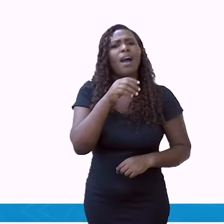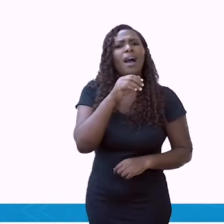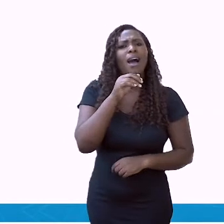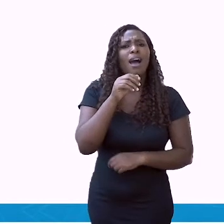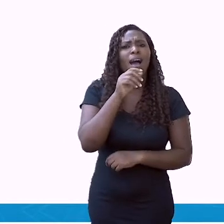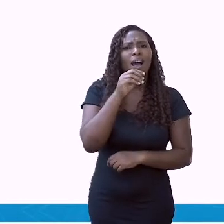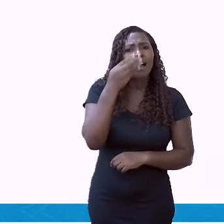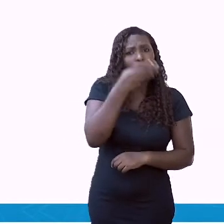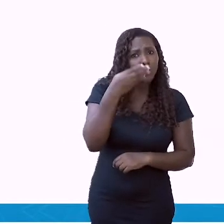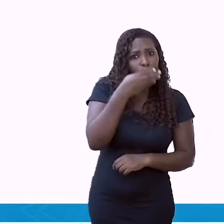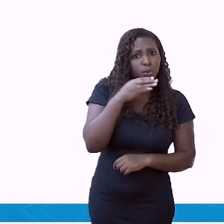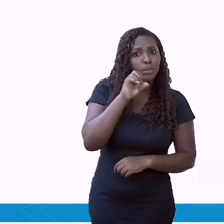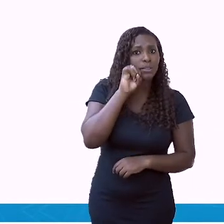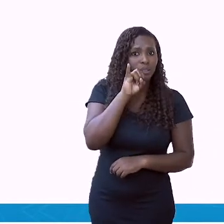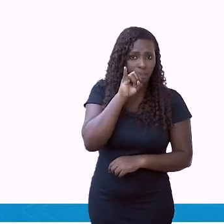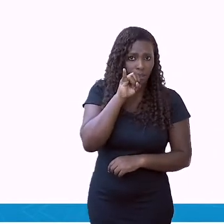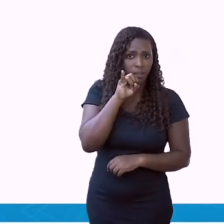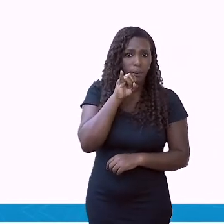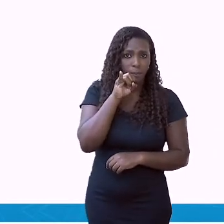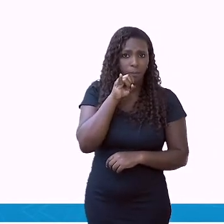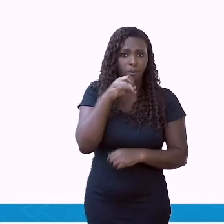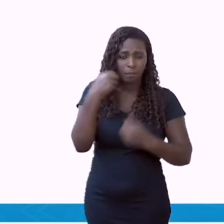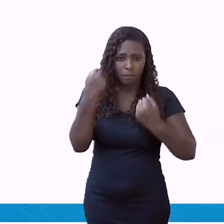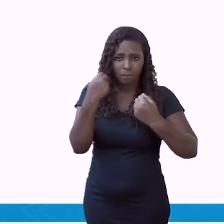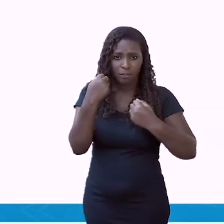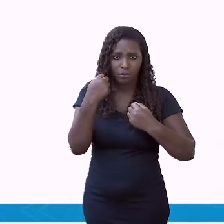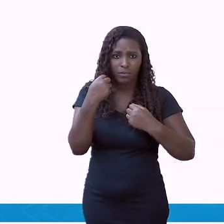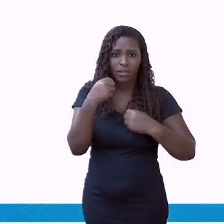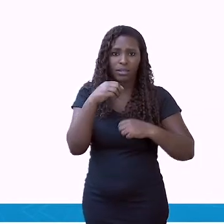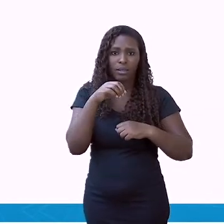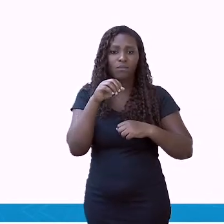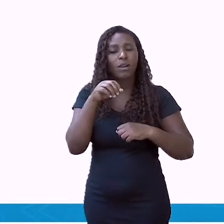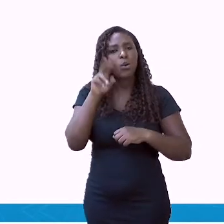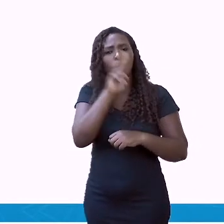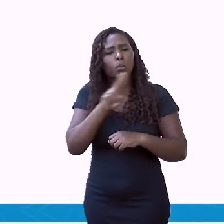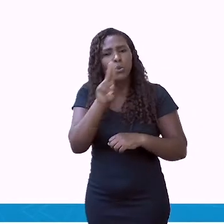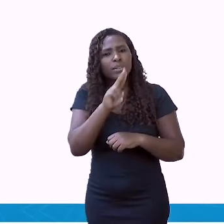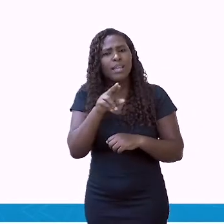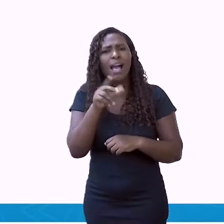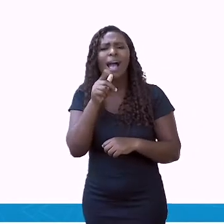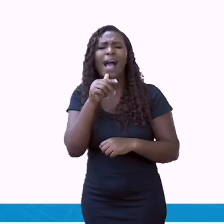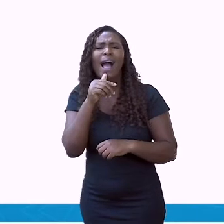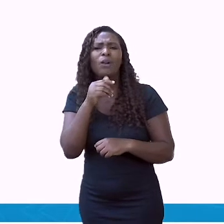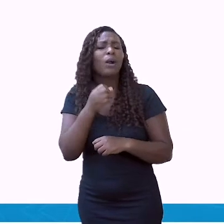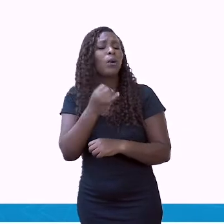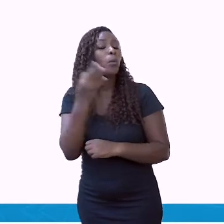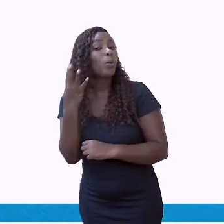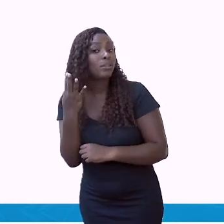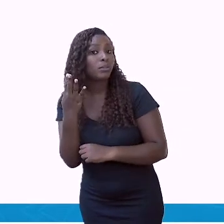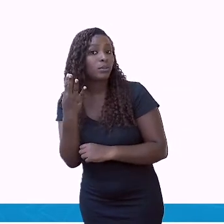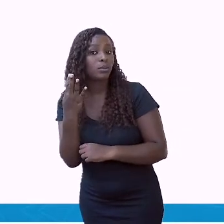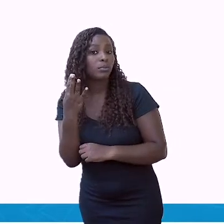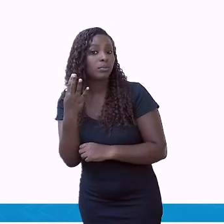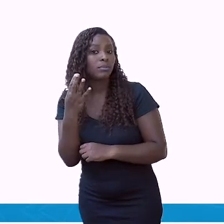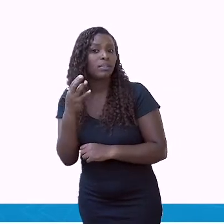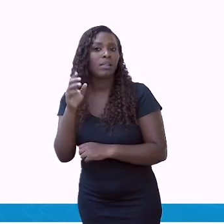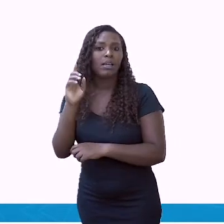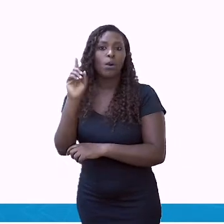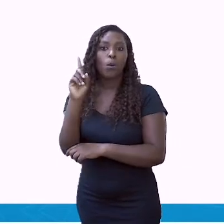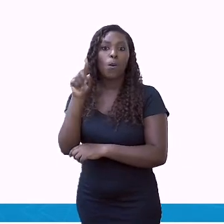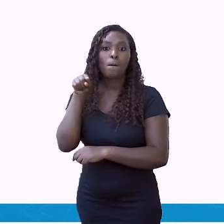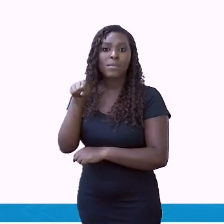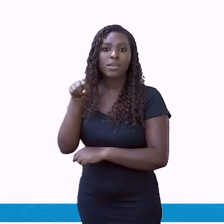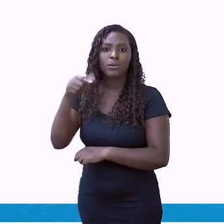1.782 litros de água. Eu deixei essa tabela, depois eu quero que você pense um